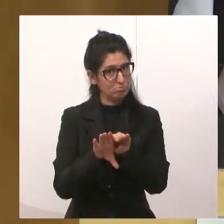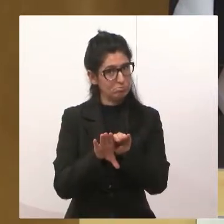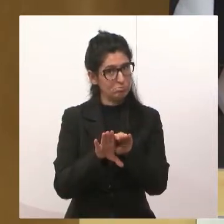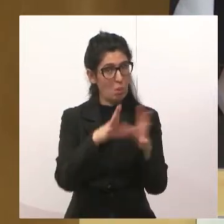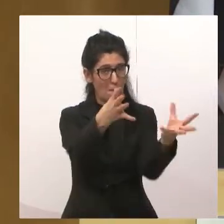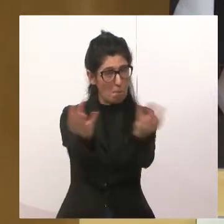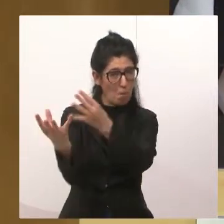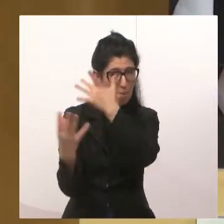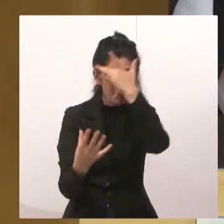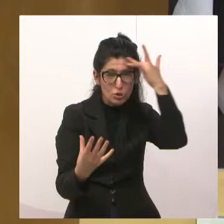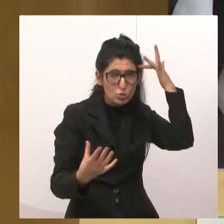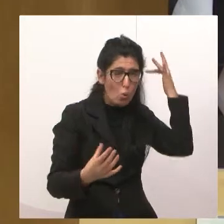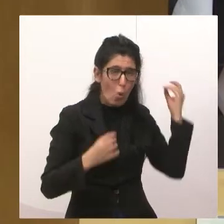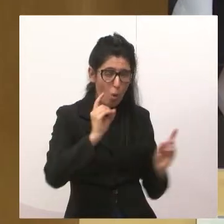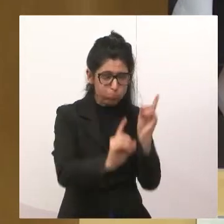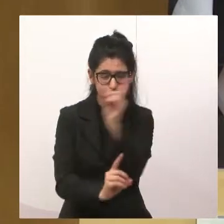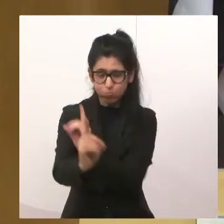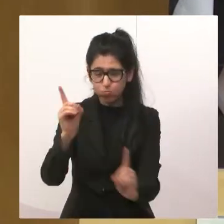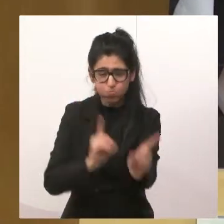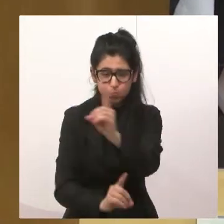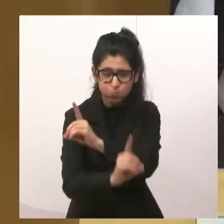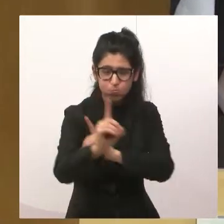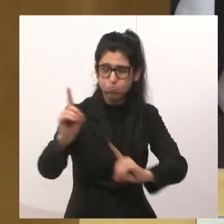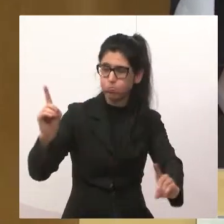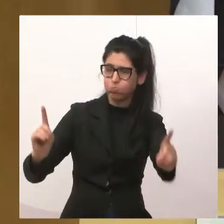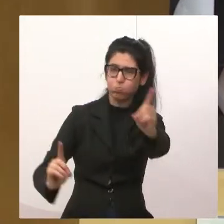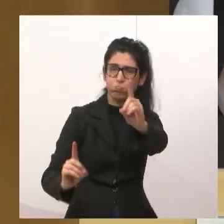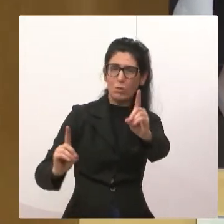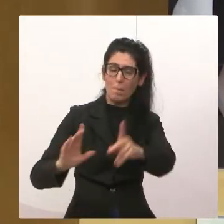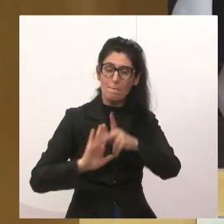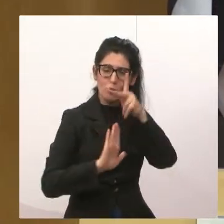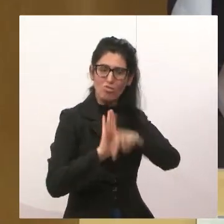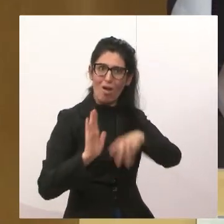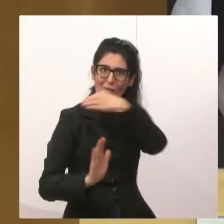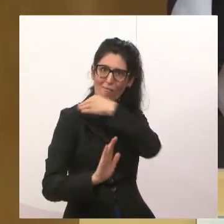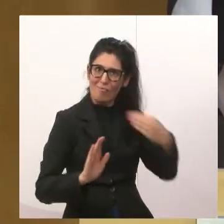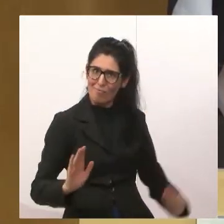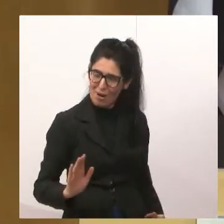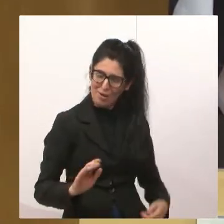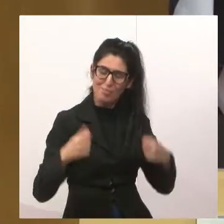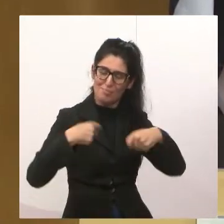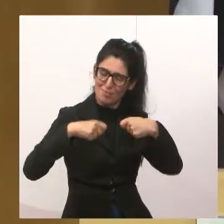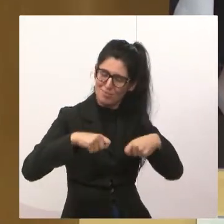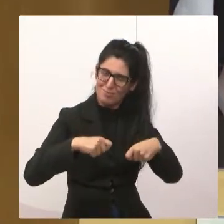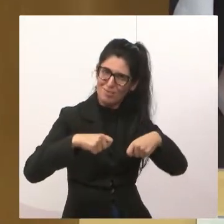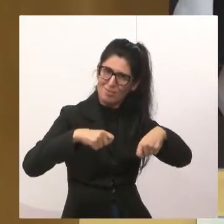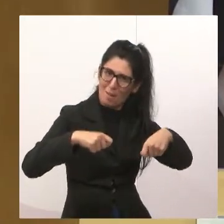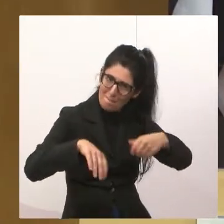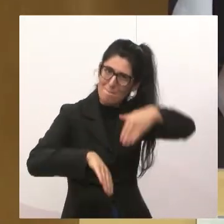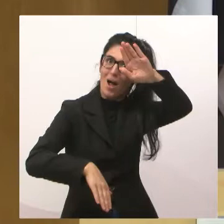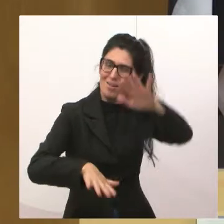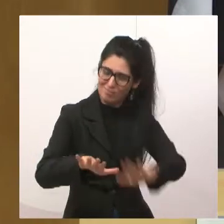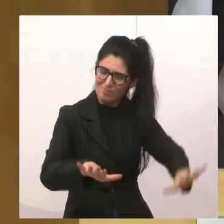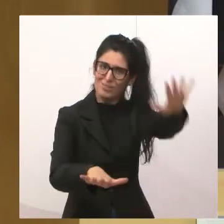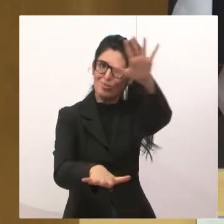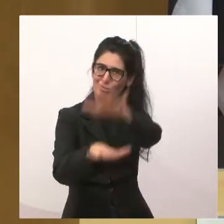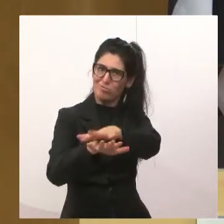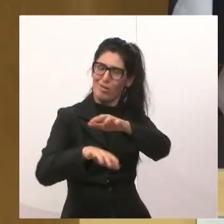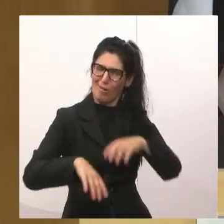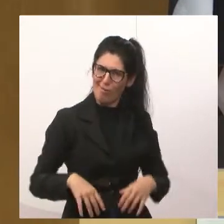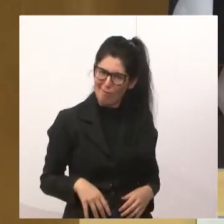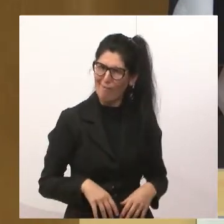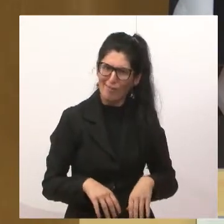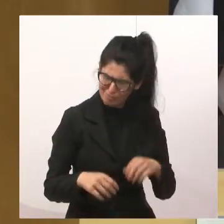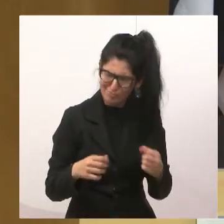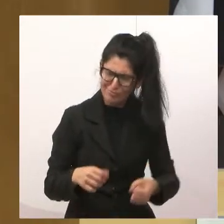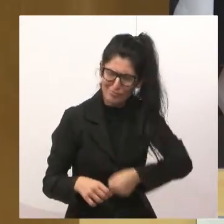idoso não está, como muitas vezes a gente verifica no nosso país, como o centro ali